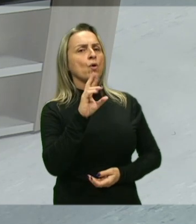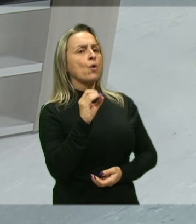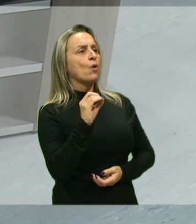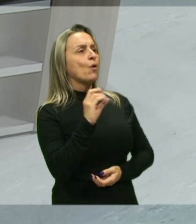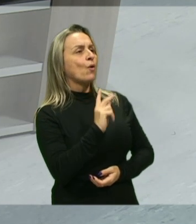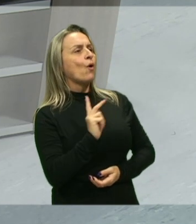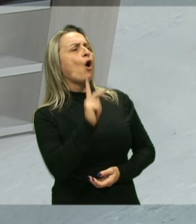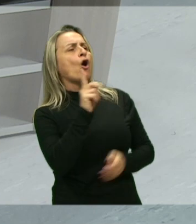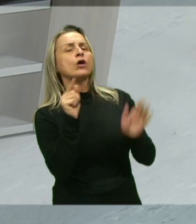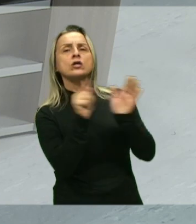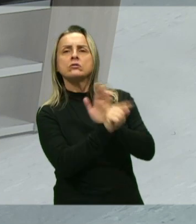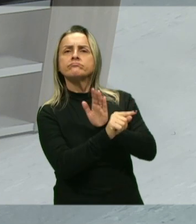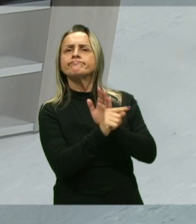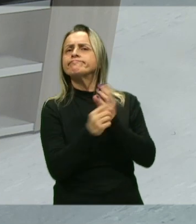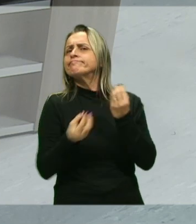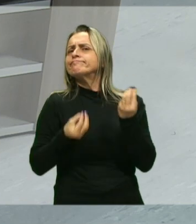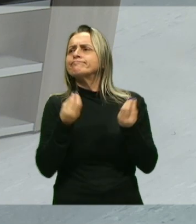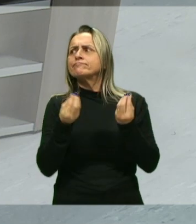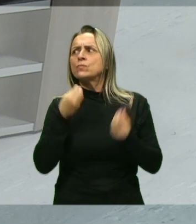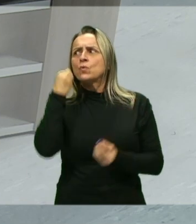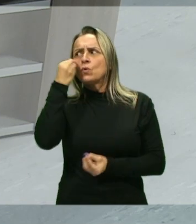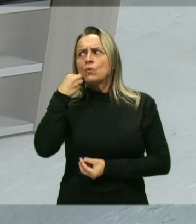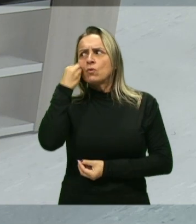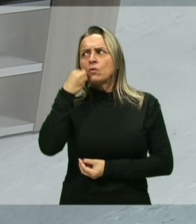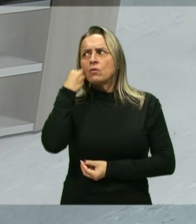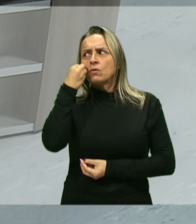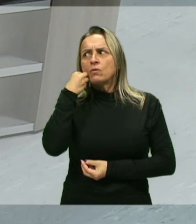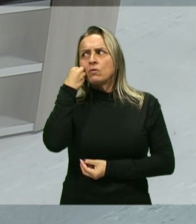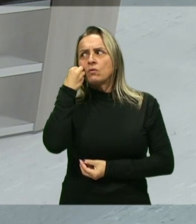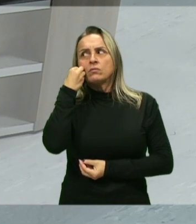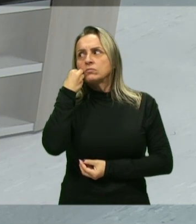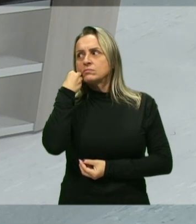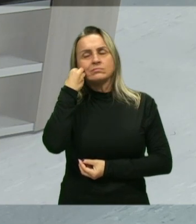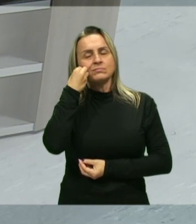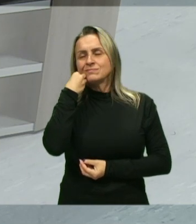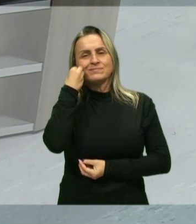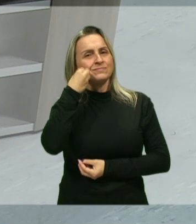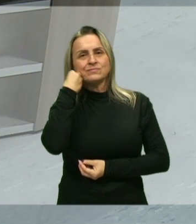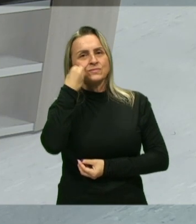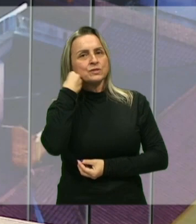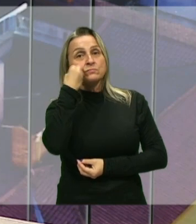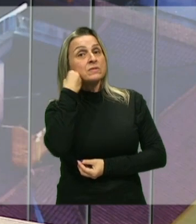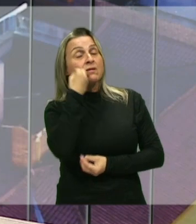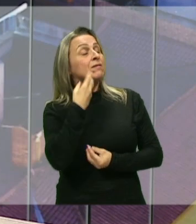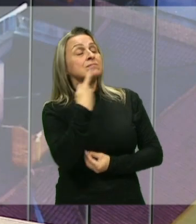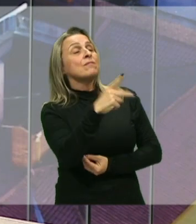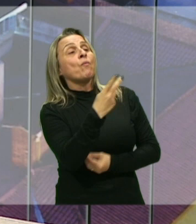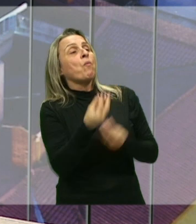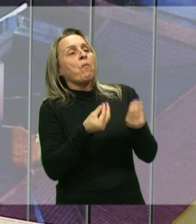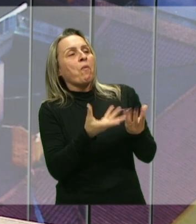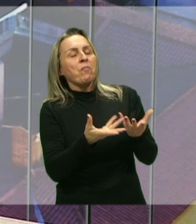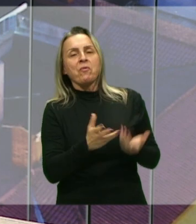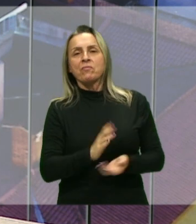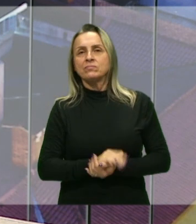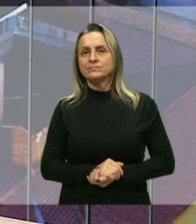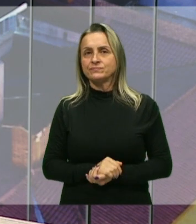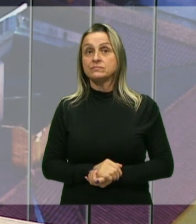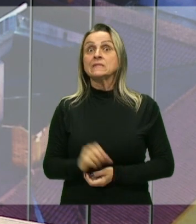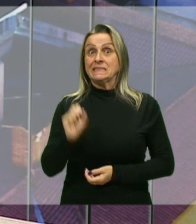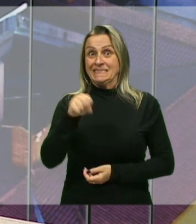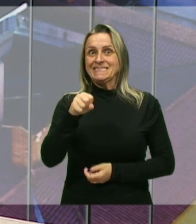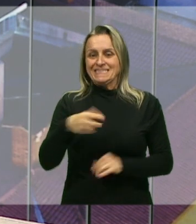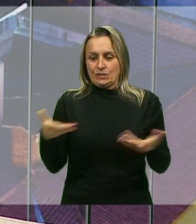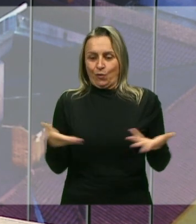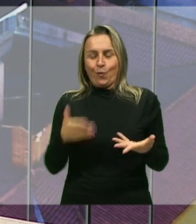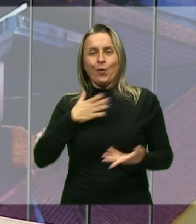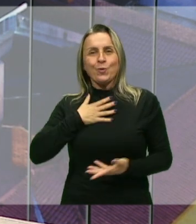ti? Você está oficialmente com a Ibisco, é isso, né? Isso, hoje eu estou oficialmente com a Ibisco há 3